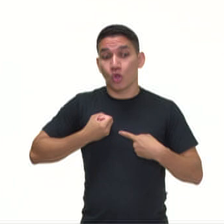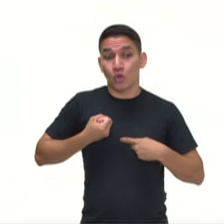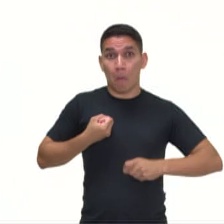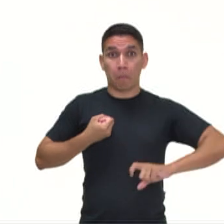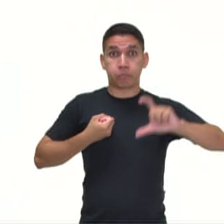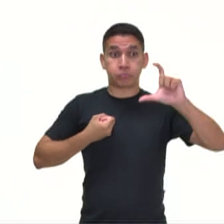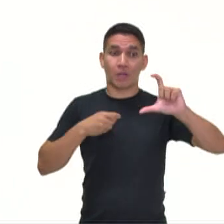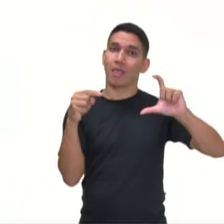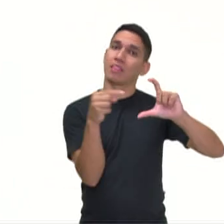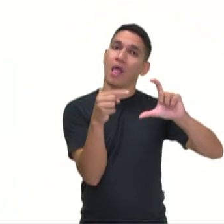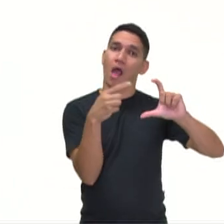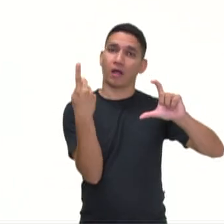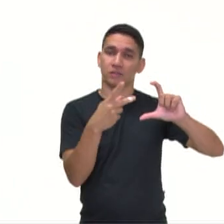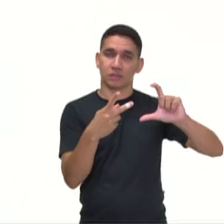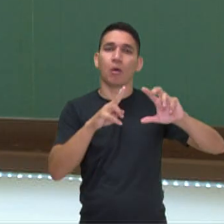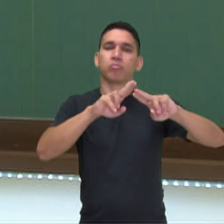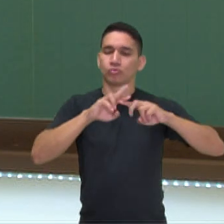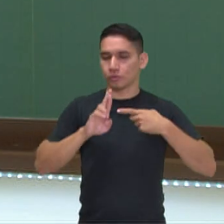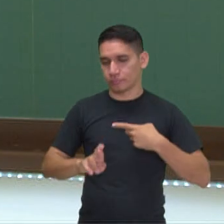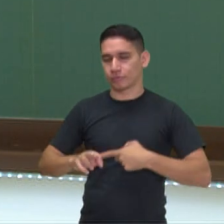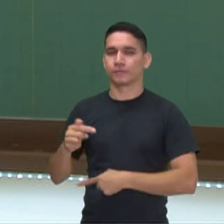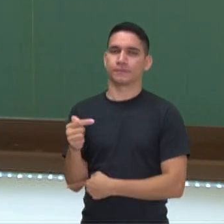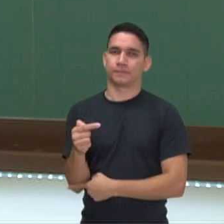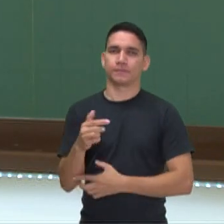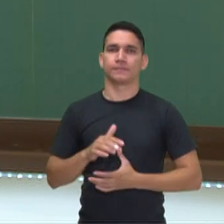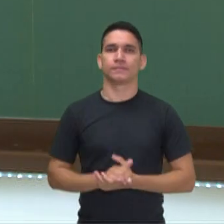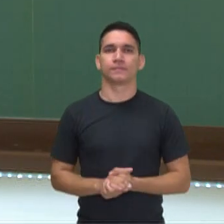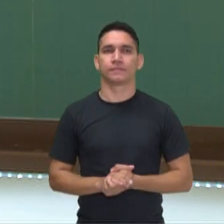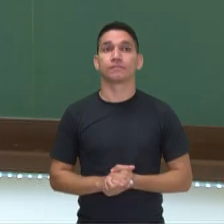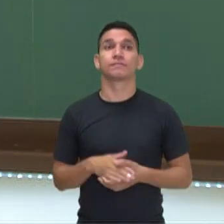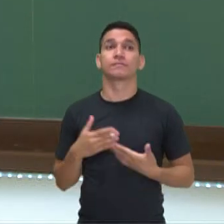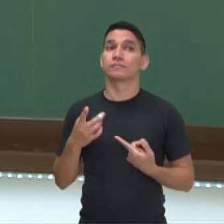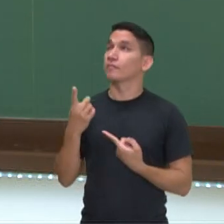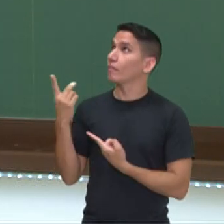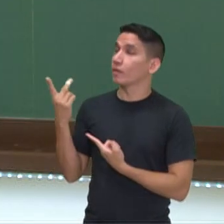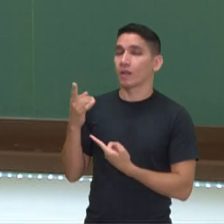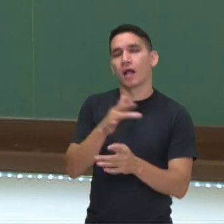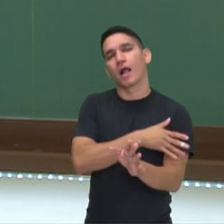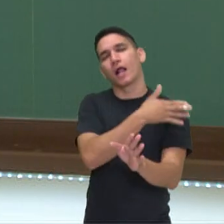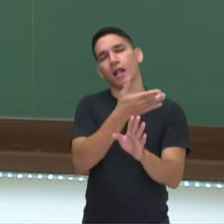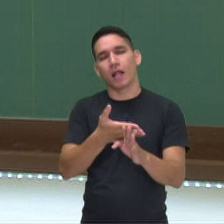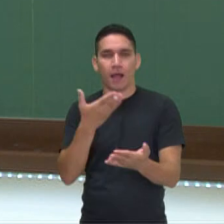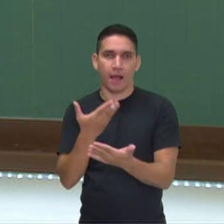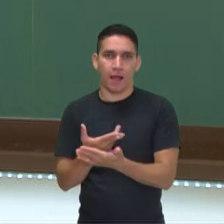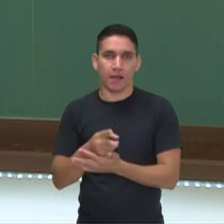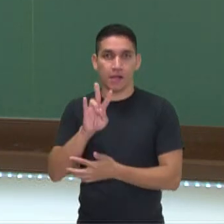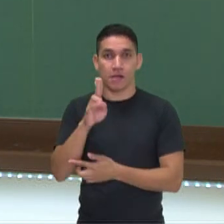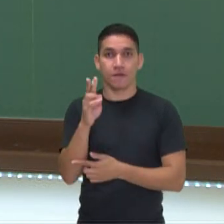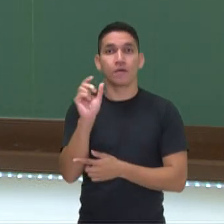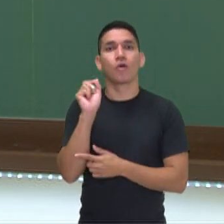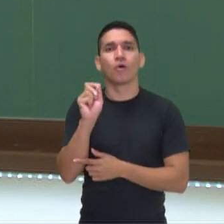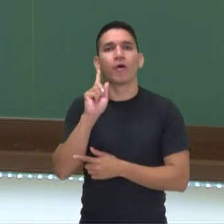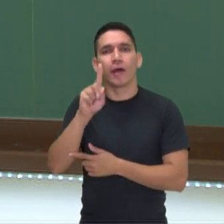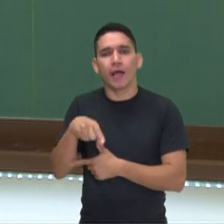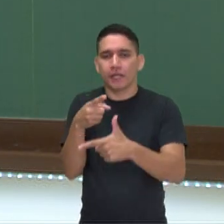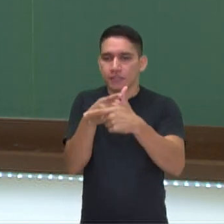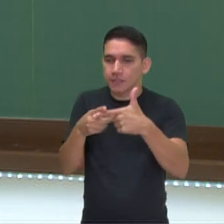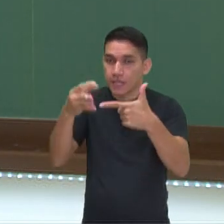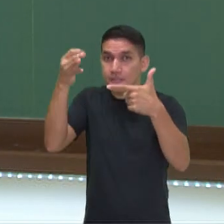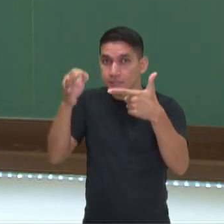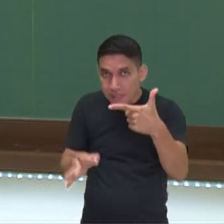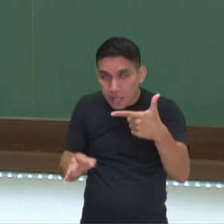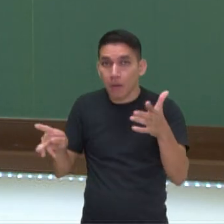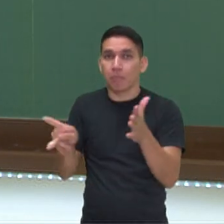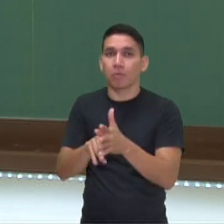resultado vai ficar negativo, ok? Então, na aula de hoje, nós falamos sobre a divisão exata dos